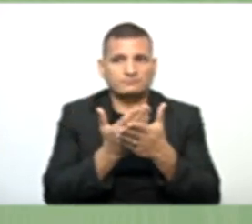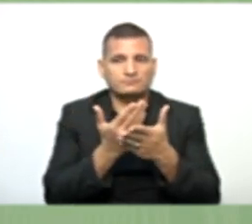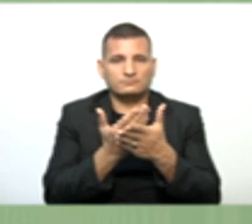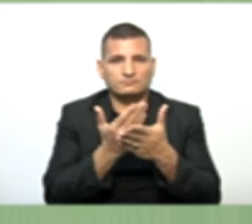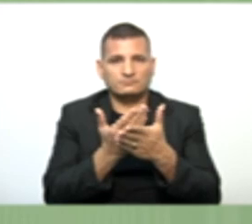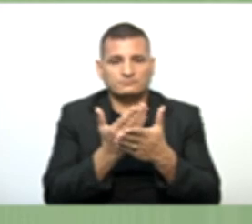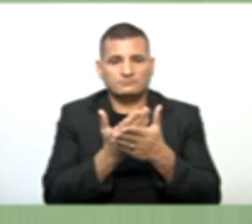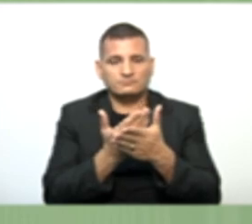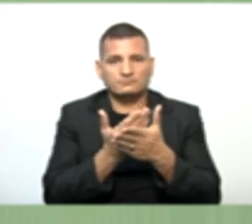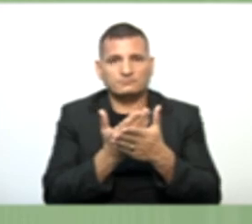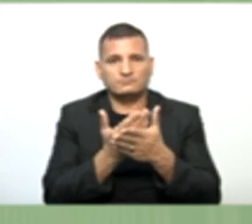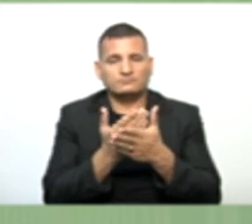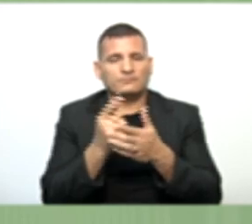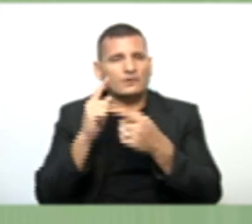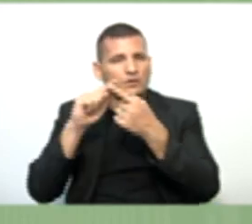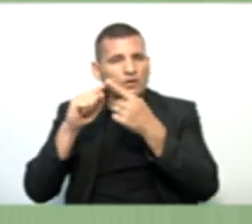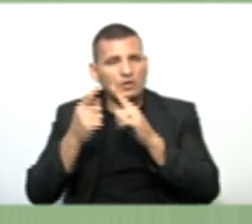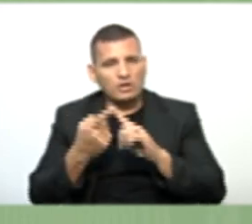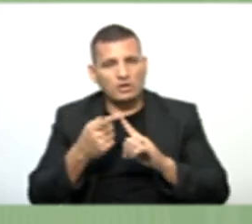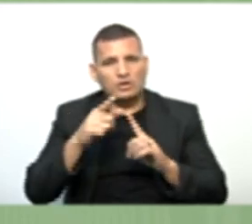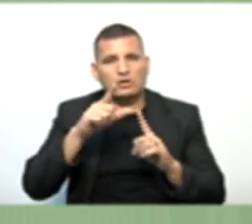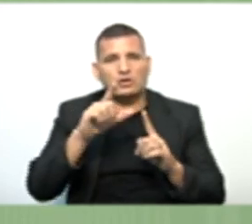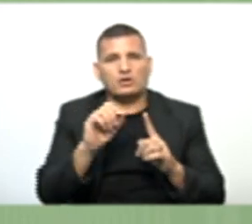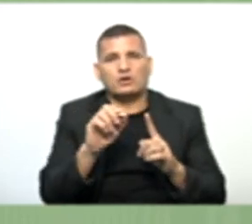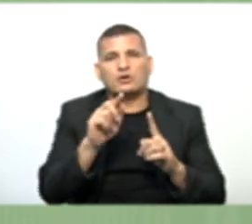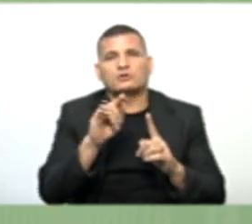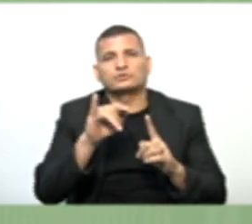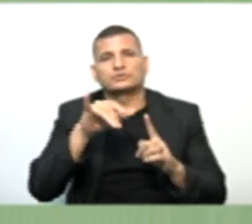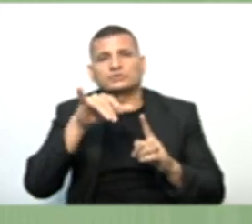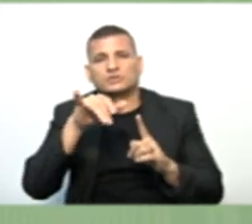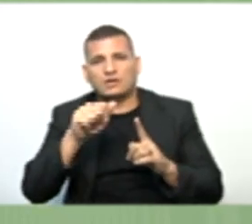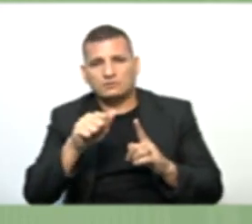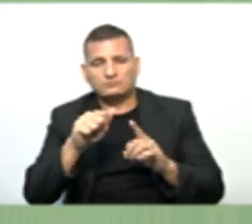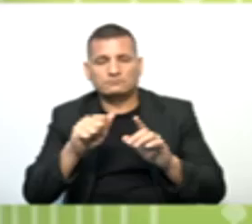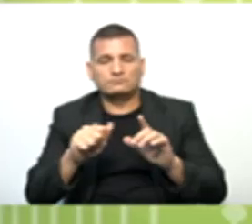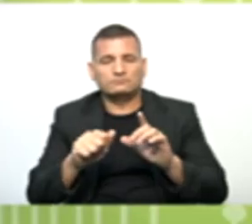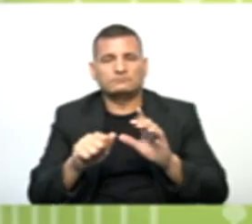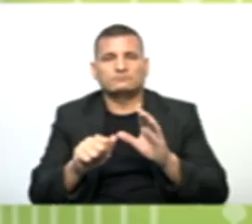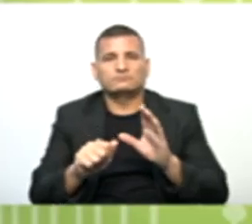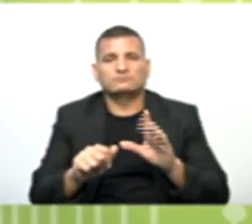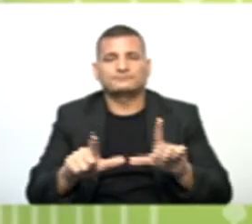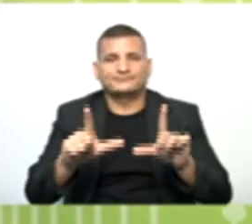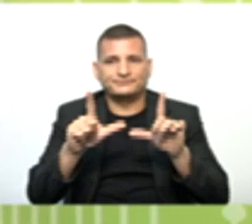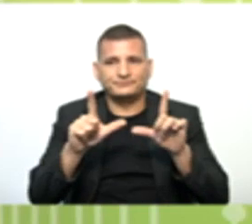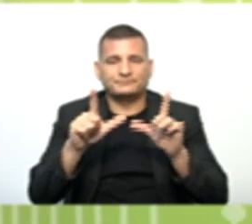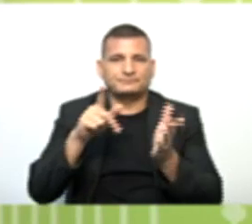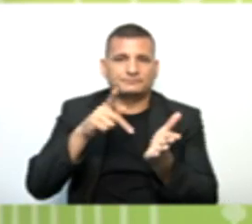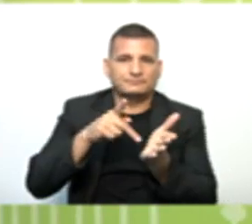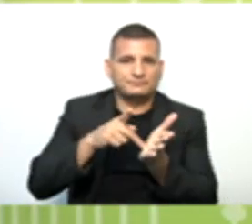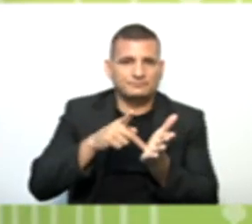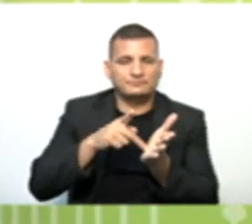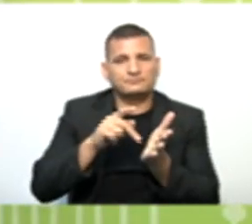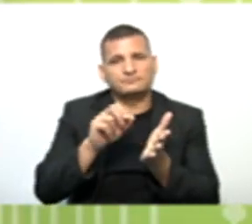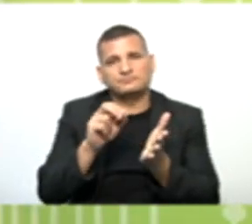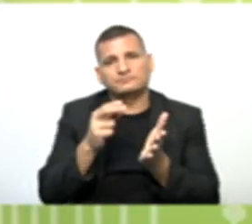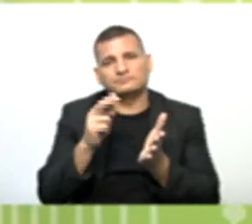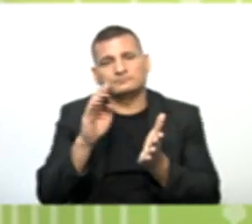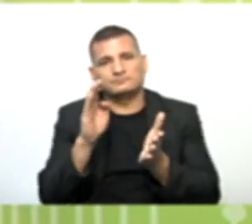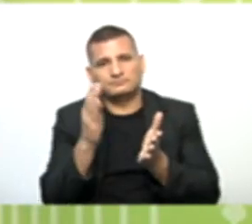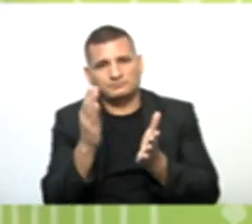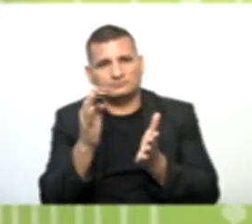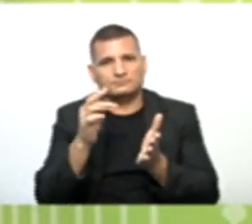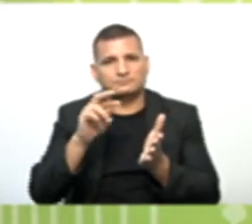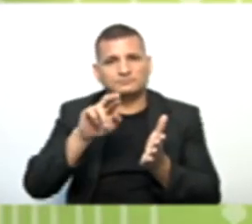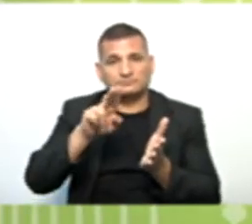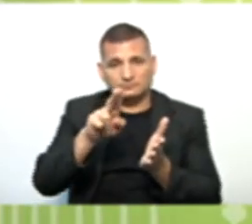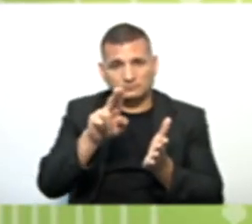as expressões lógicas e relacionais, que são aquelas que retornam verdadeiro ou falso, né? O true ou false. Então,